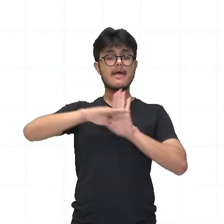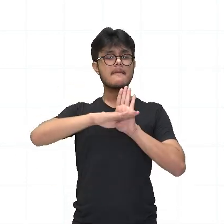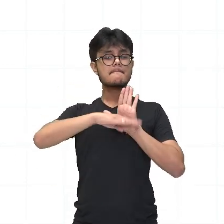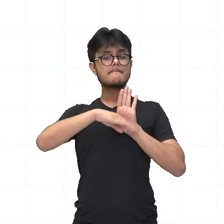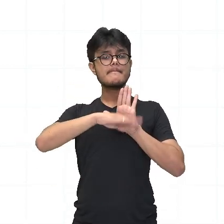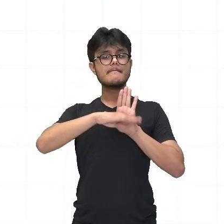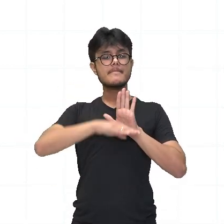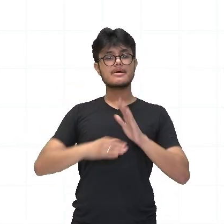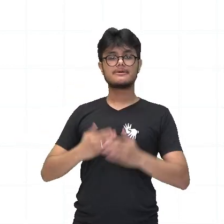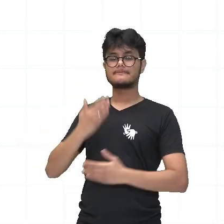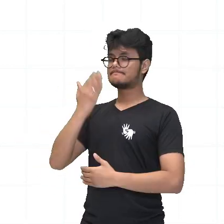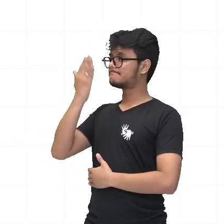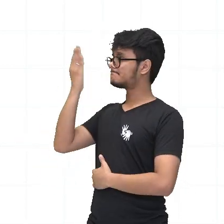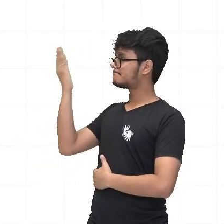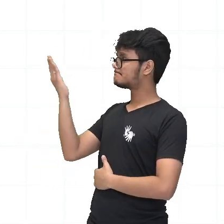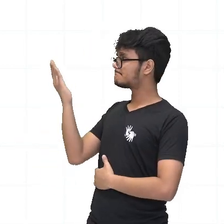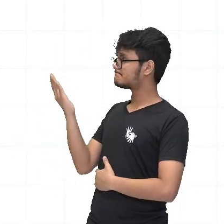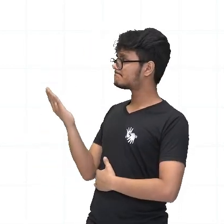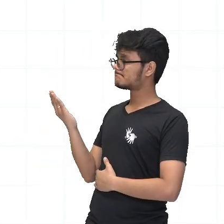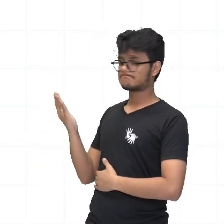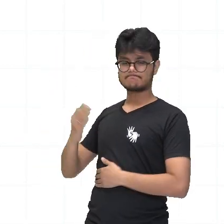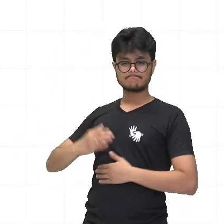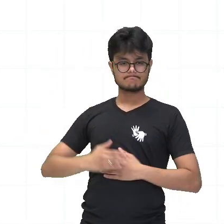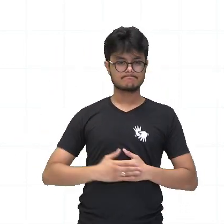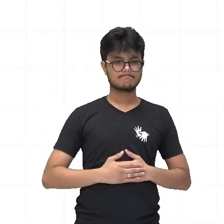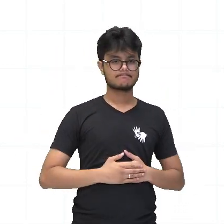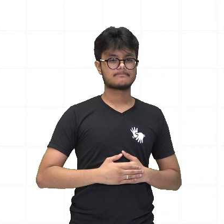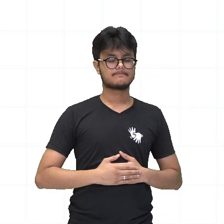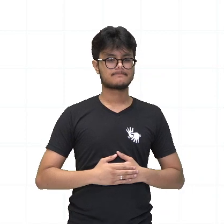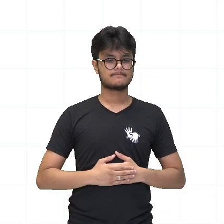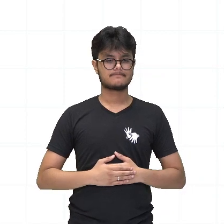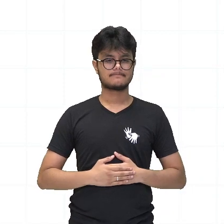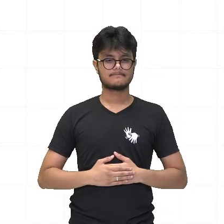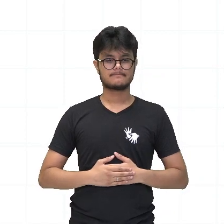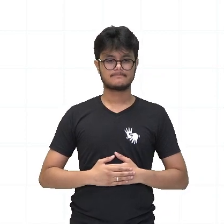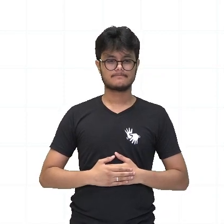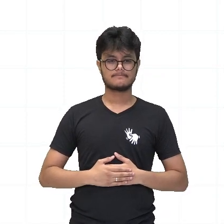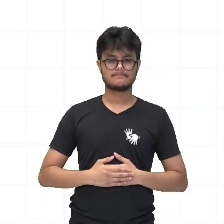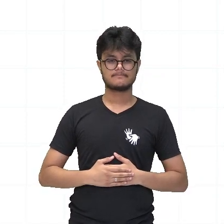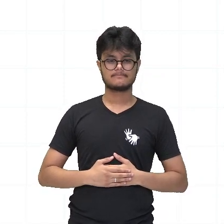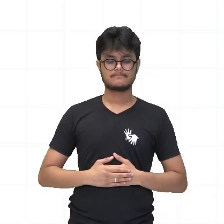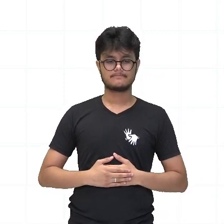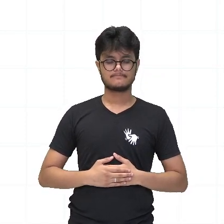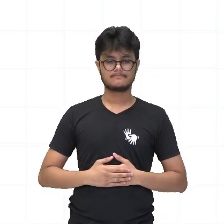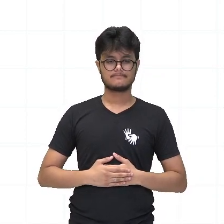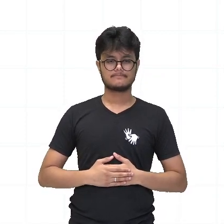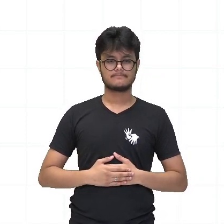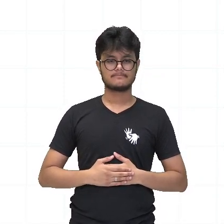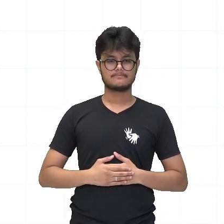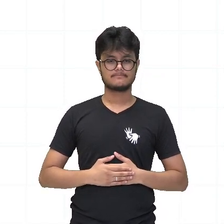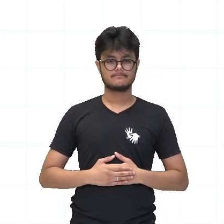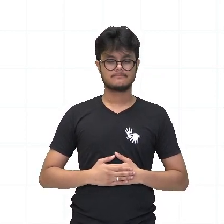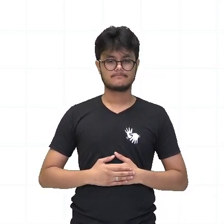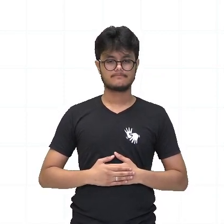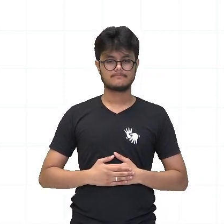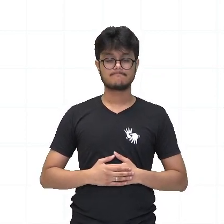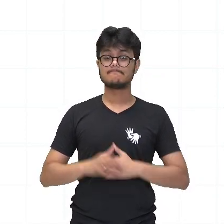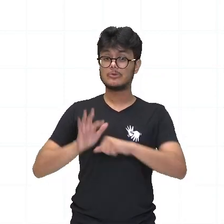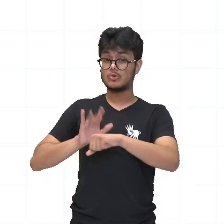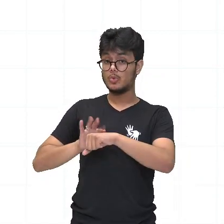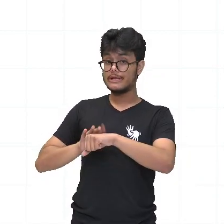bactérias, temos aí o caso da tuberculose, vaginose, clamídia, escarlatina e a